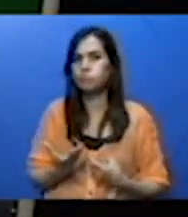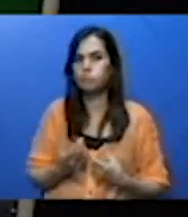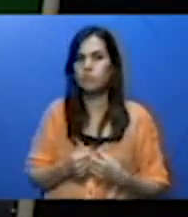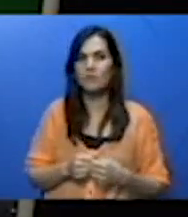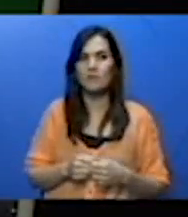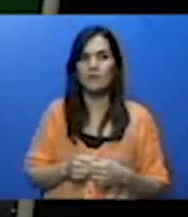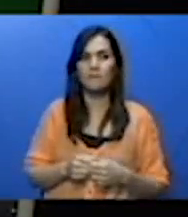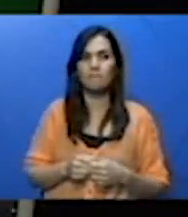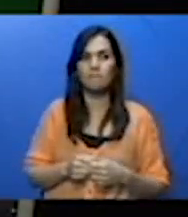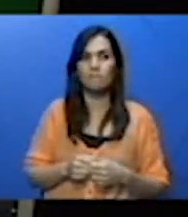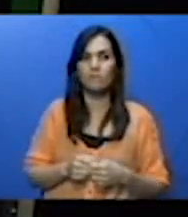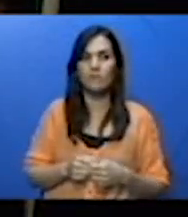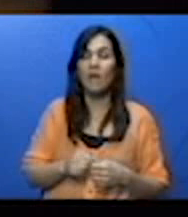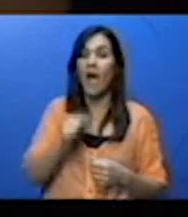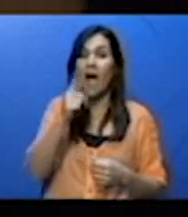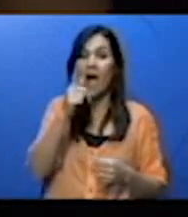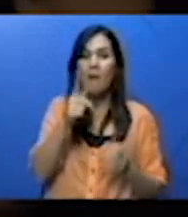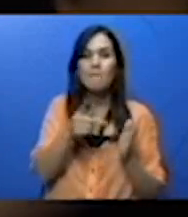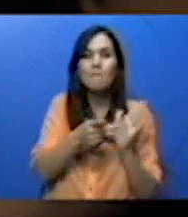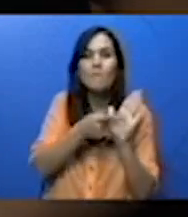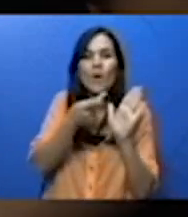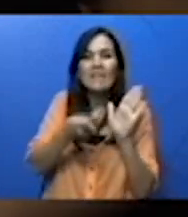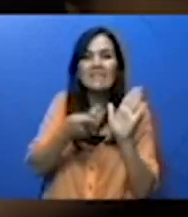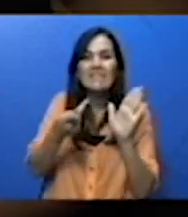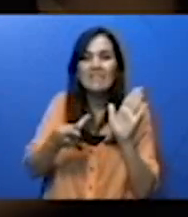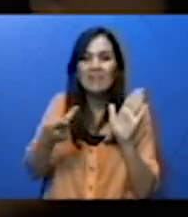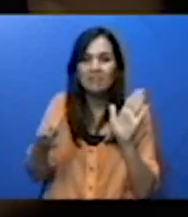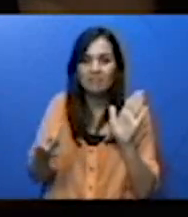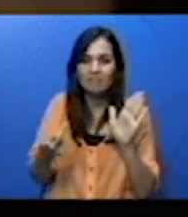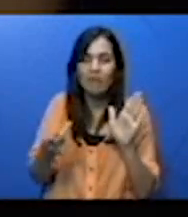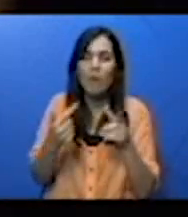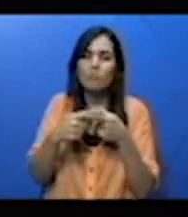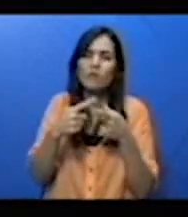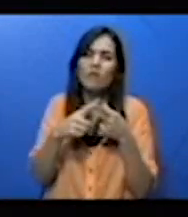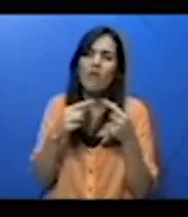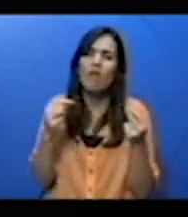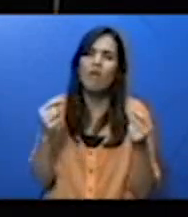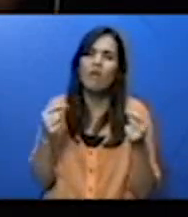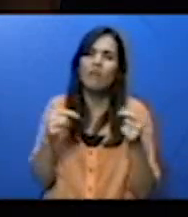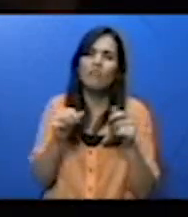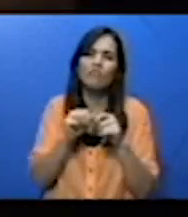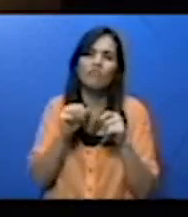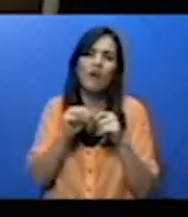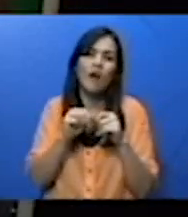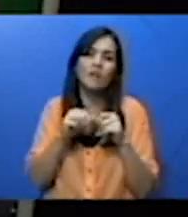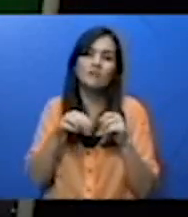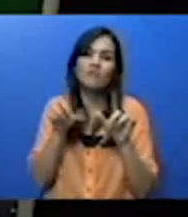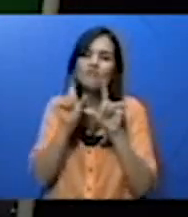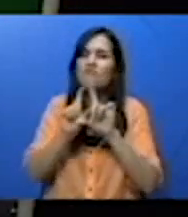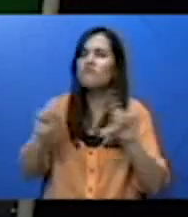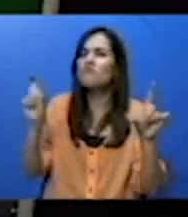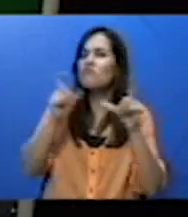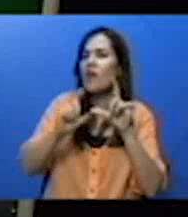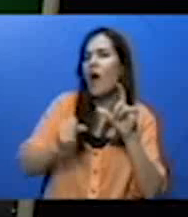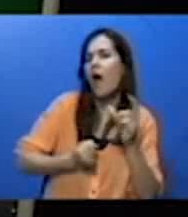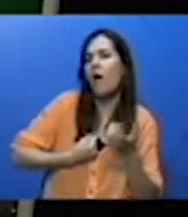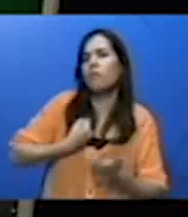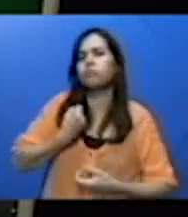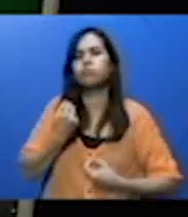poesia. A poesia é quando relaciona, são frases que nos emocionam. A poesia, ela